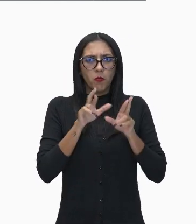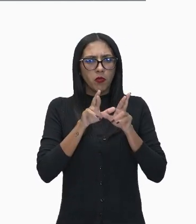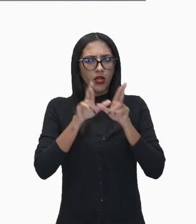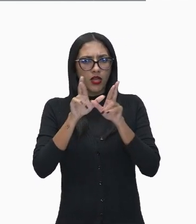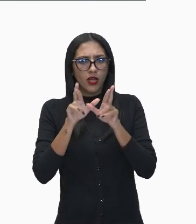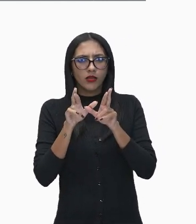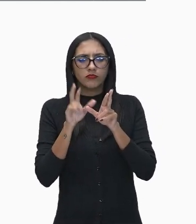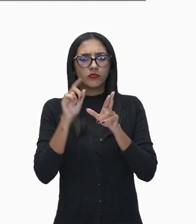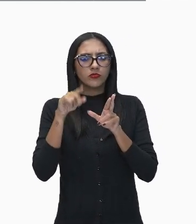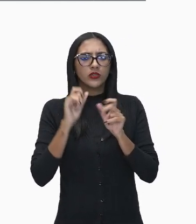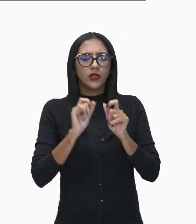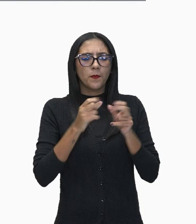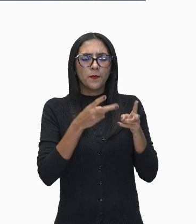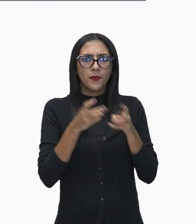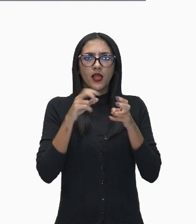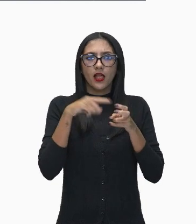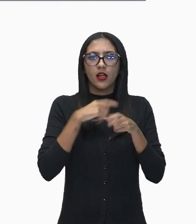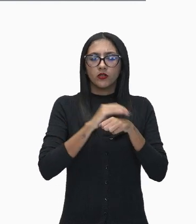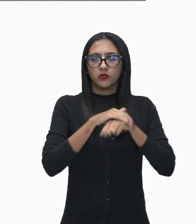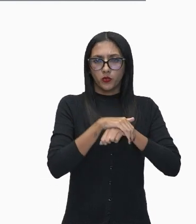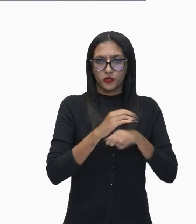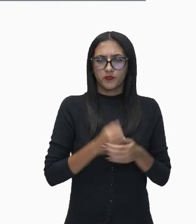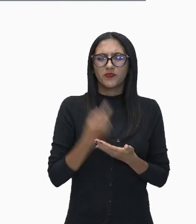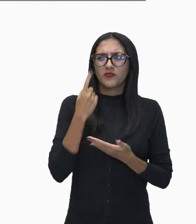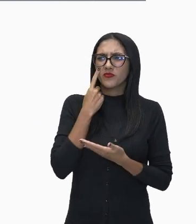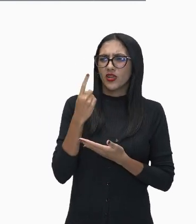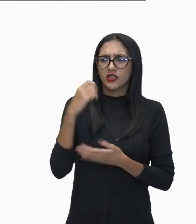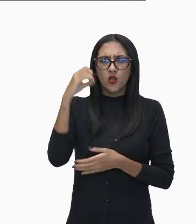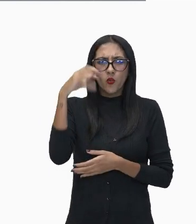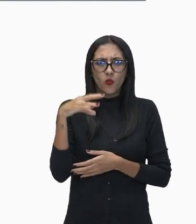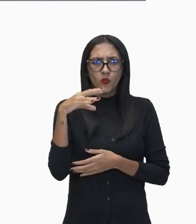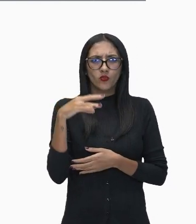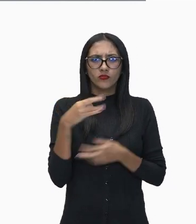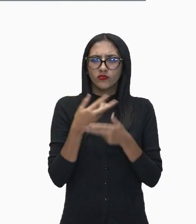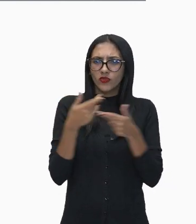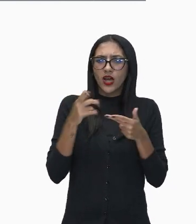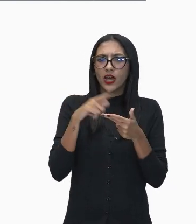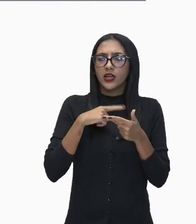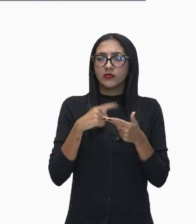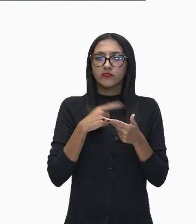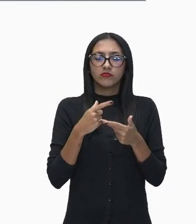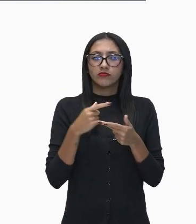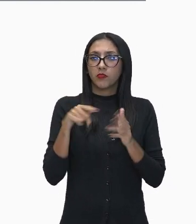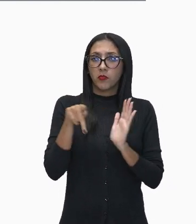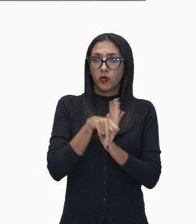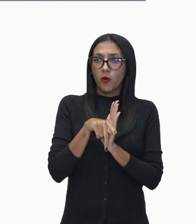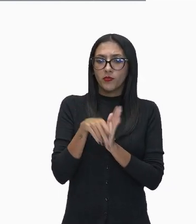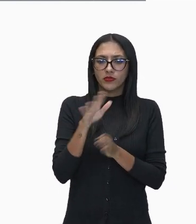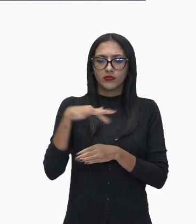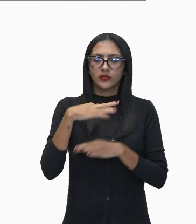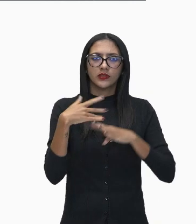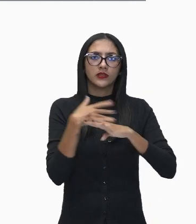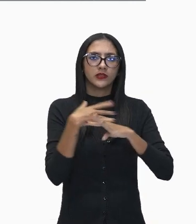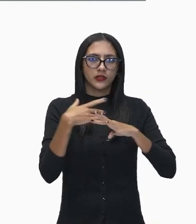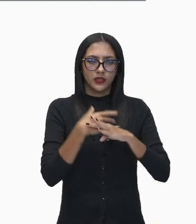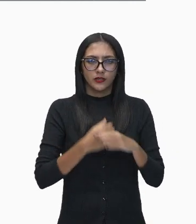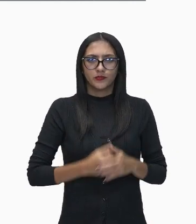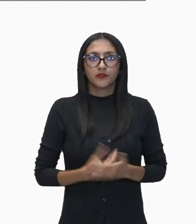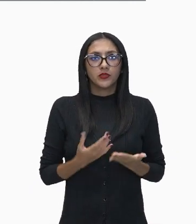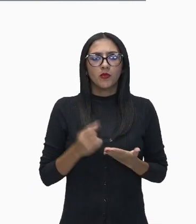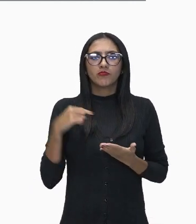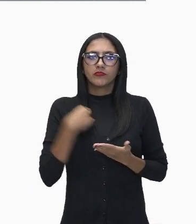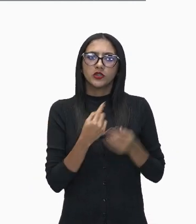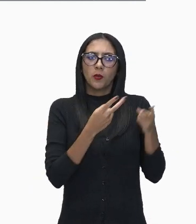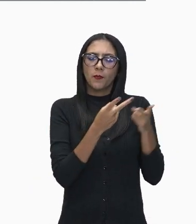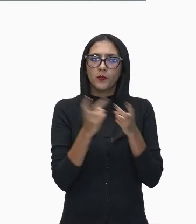E esses pontos brilhantes são as luzes das cidades. Isso possibilita que a gente identifique ali quais são